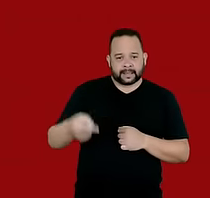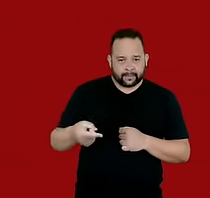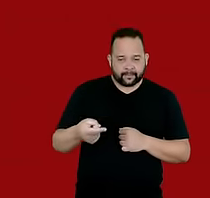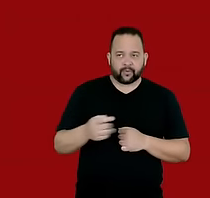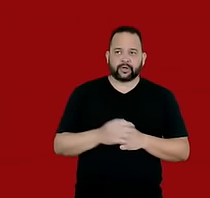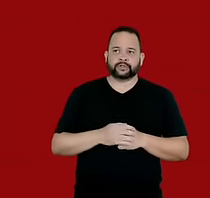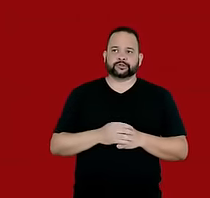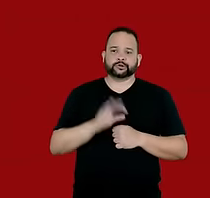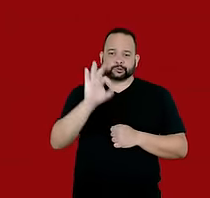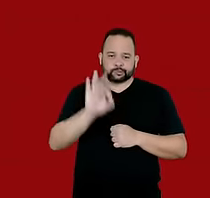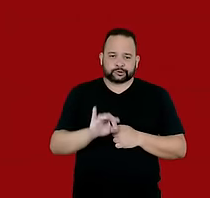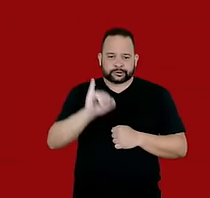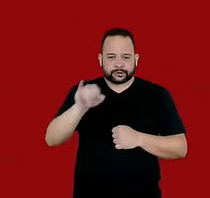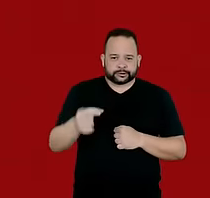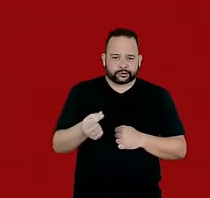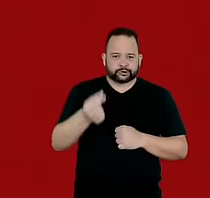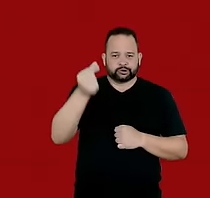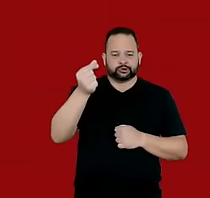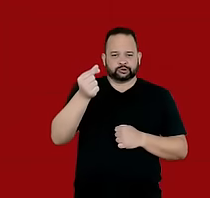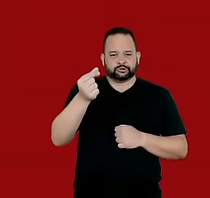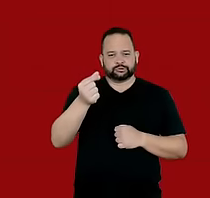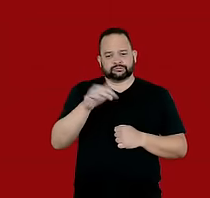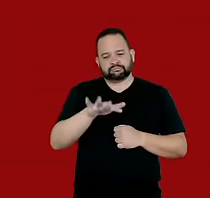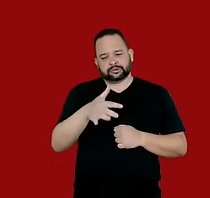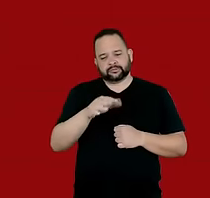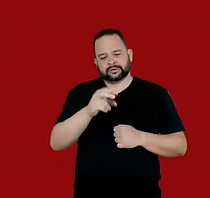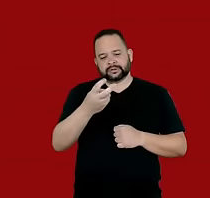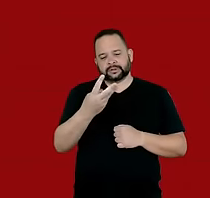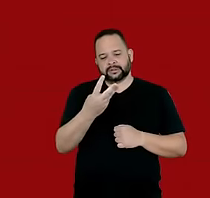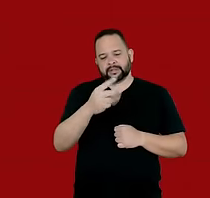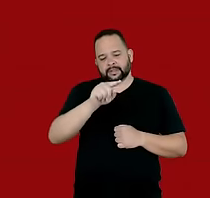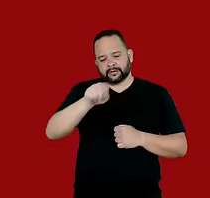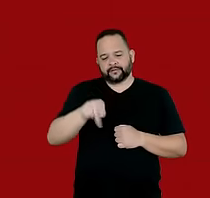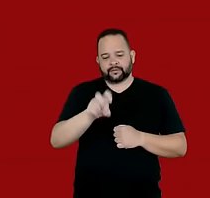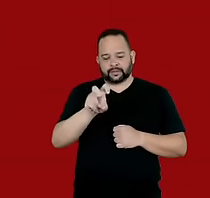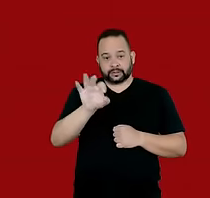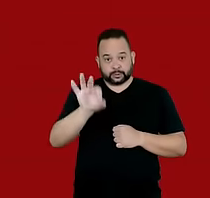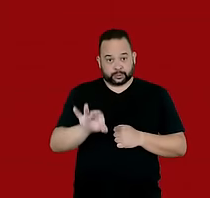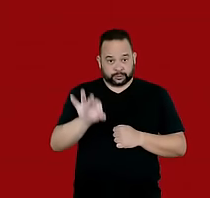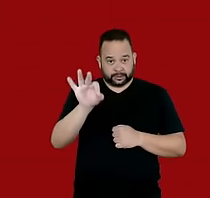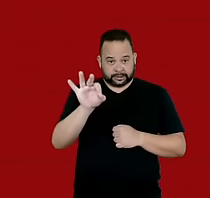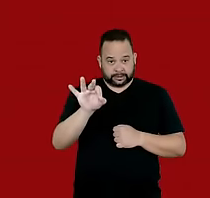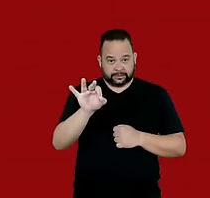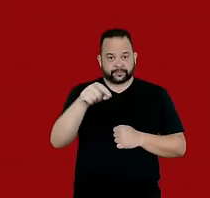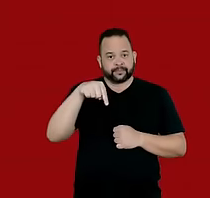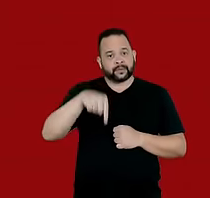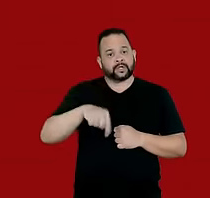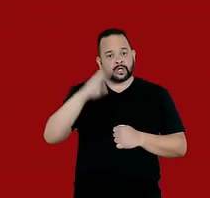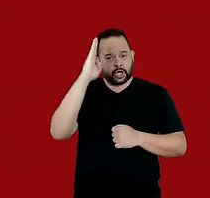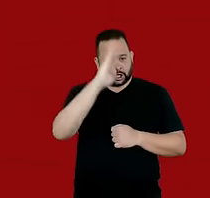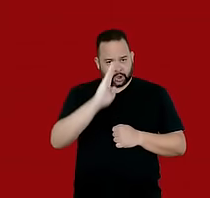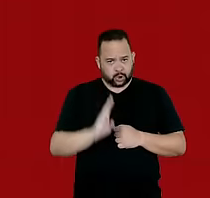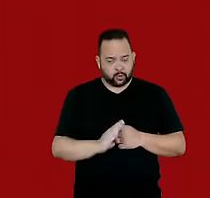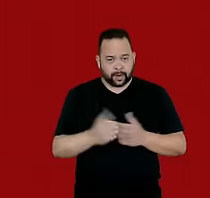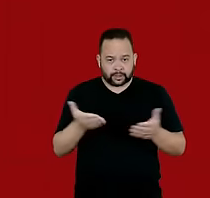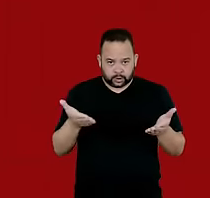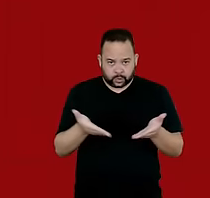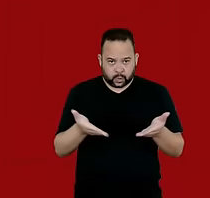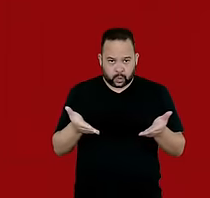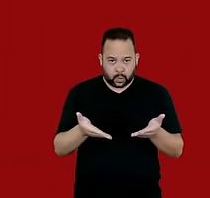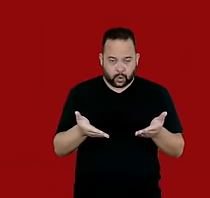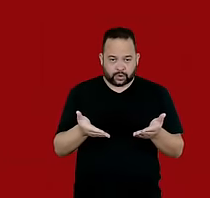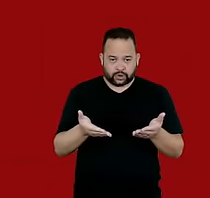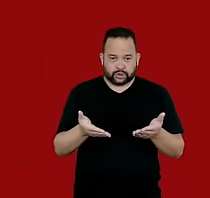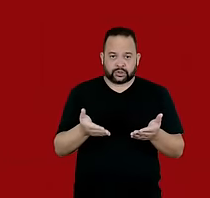25 em torno de 3,5 e repara que a nossa a gente tá hoje com juros né que banco central acabou de reduzir